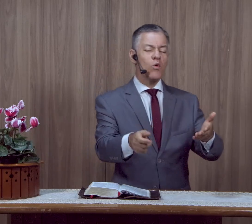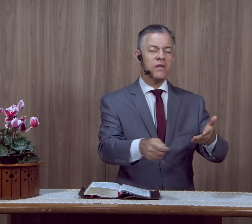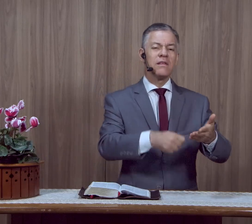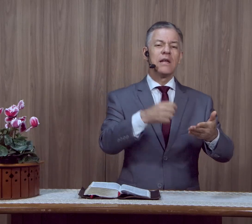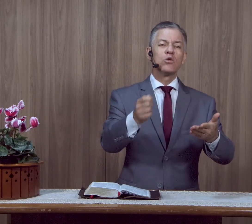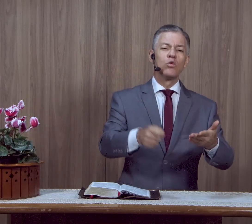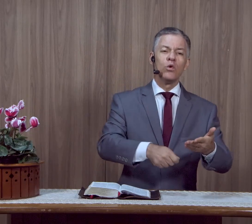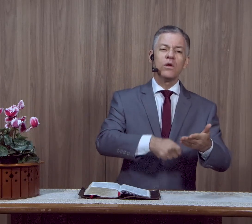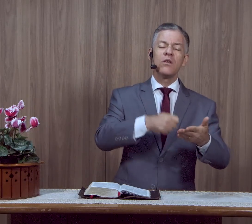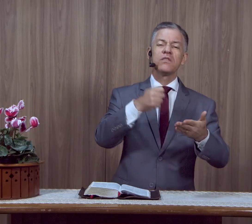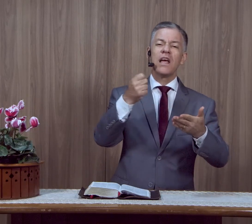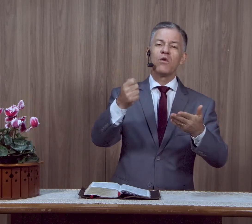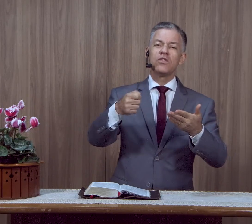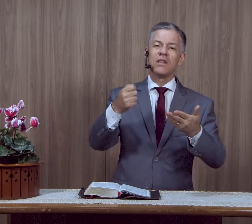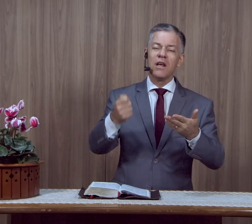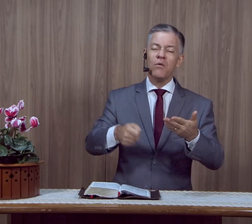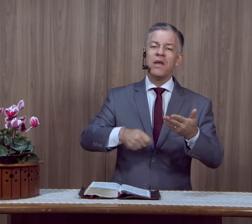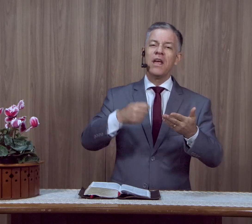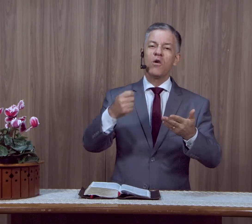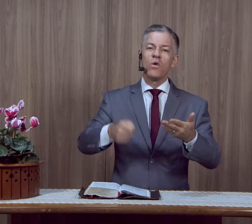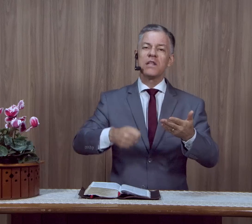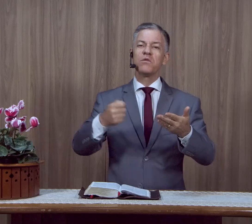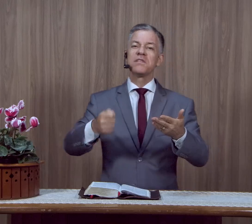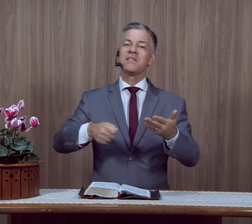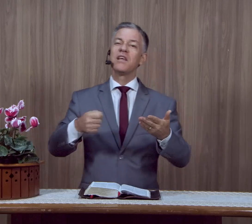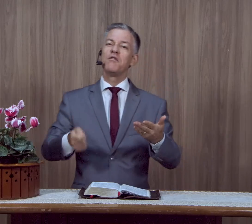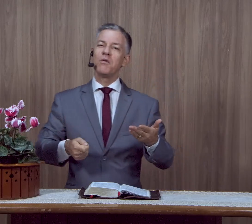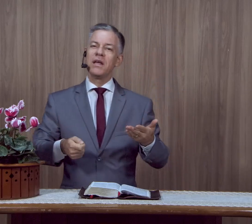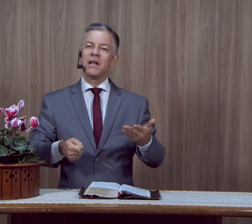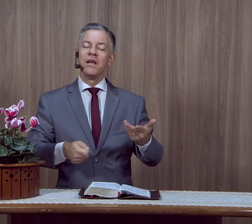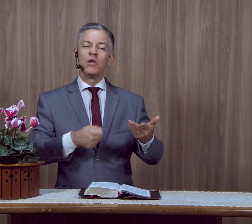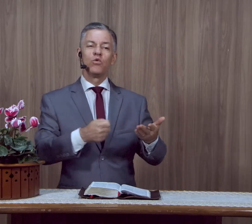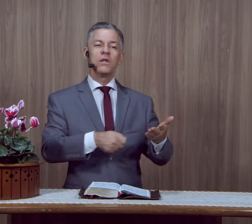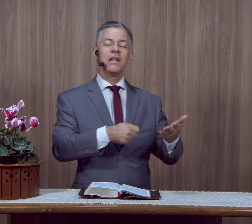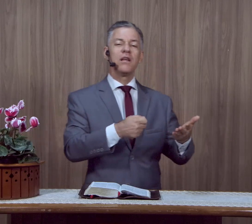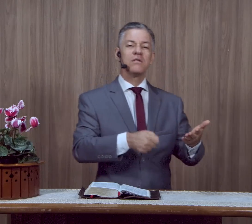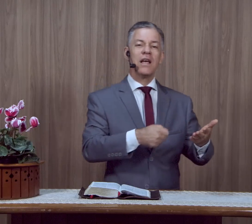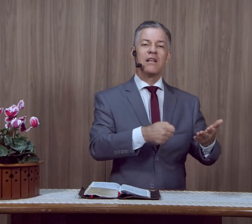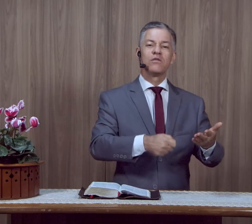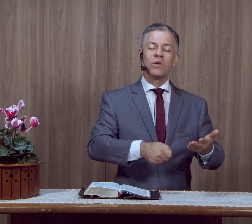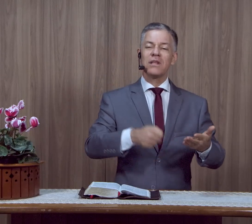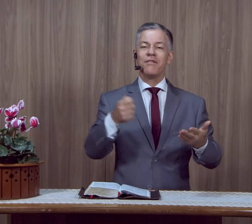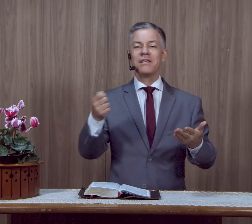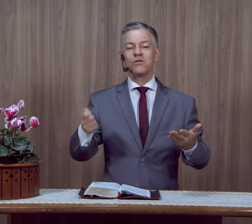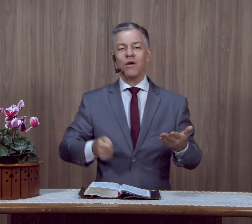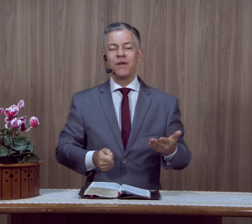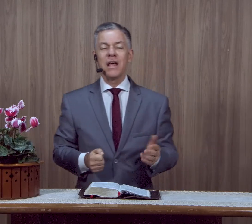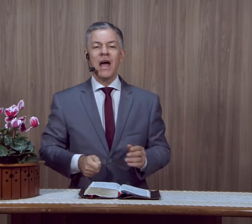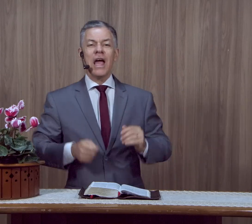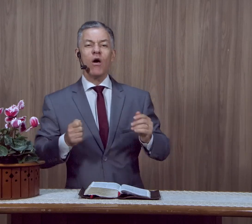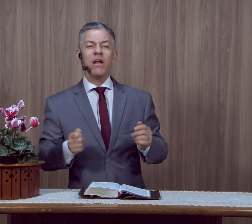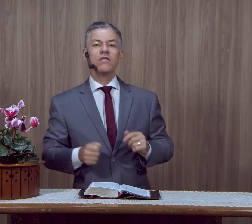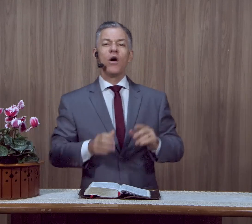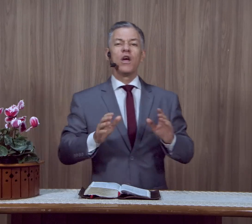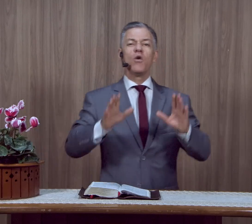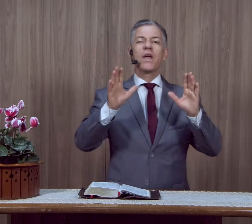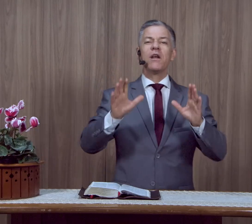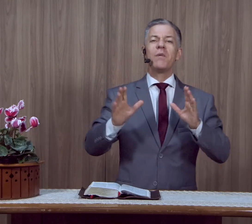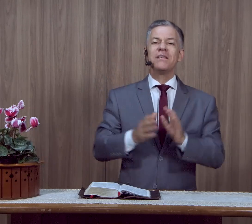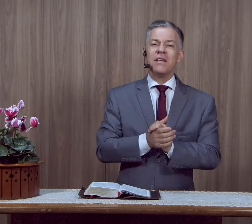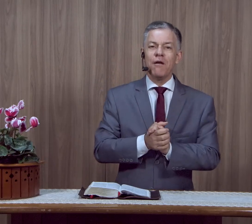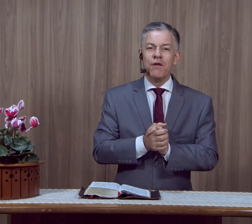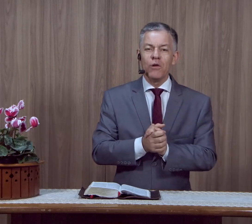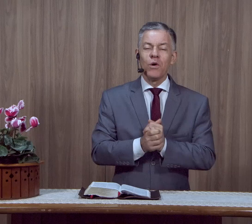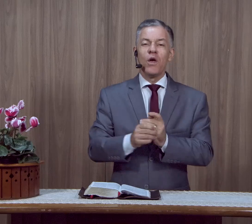fazer as contas, tudo que o Senhor te deu enquanto você serviu a Ele. Tudo que Deus realizou através da sua vida. Aí alguém diz, ó, eu não